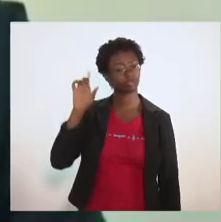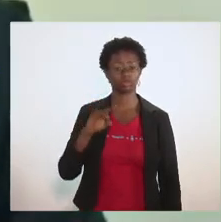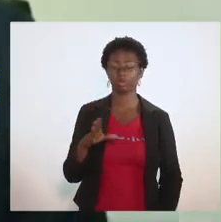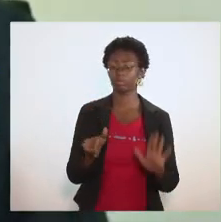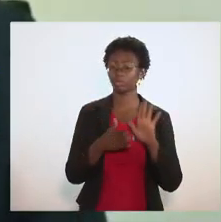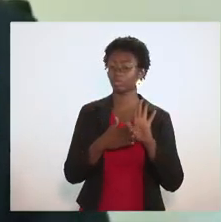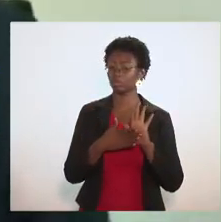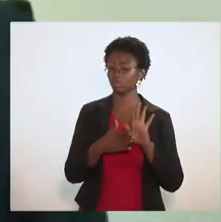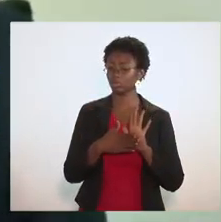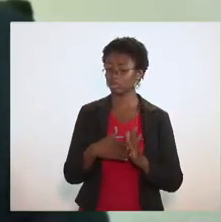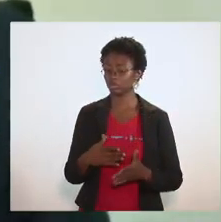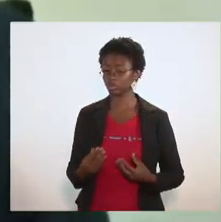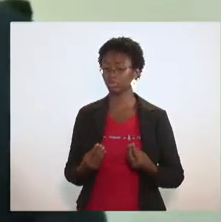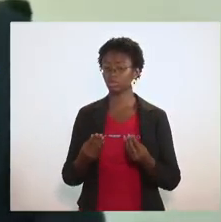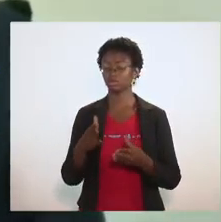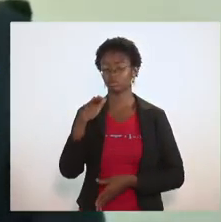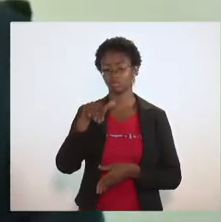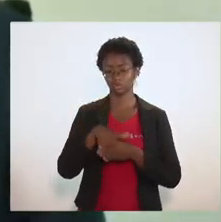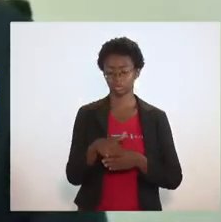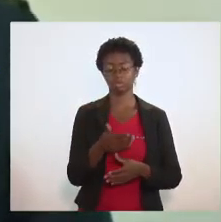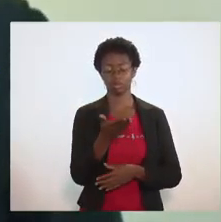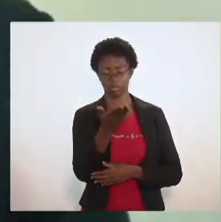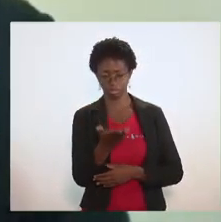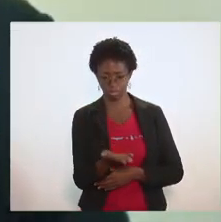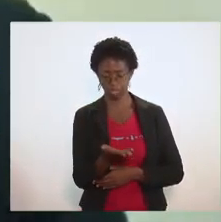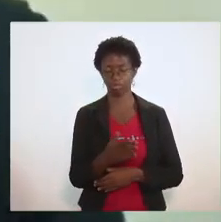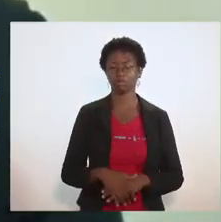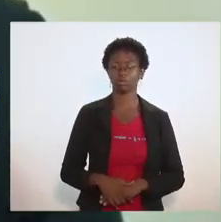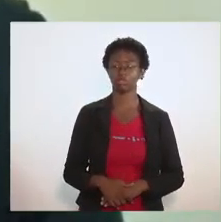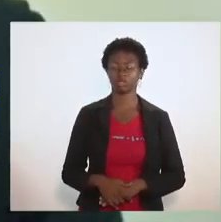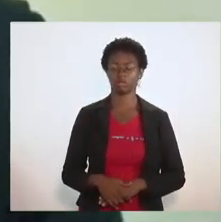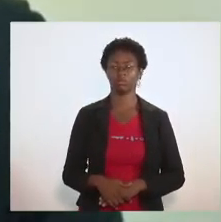2905-2020, de autoria dos deputados Mônica Francisco, Luiz Paulo e Valdec.